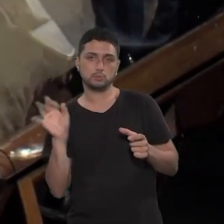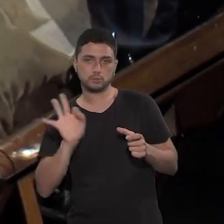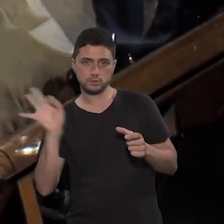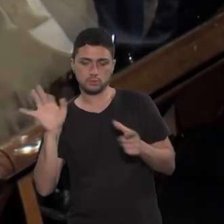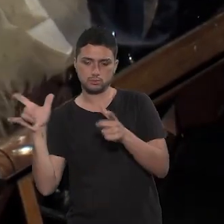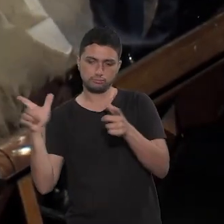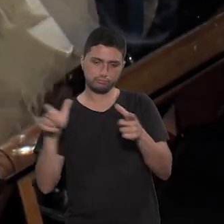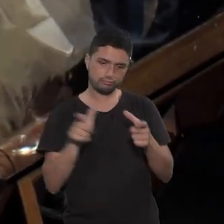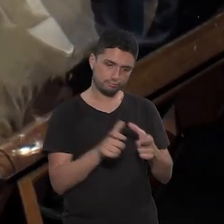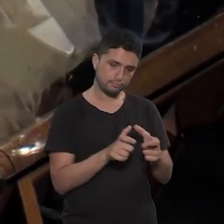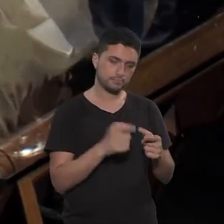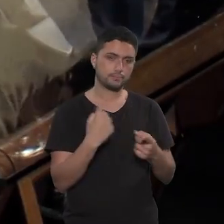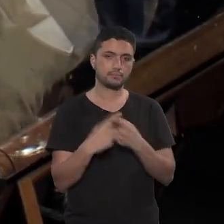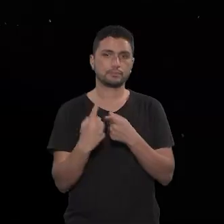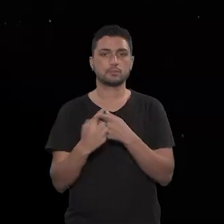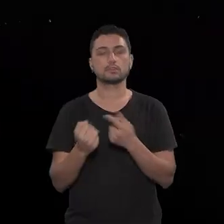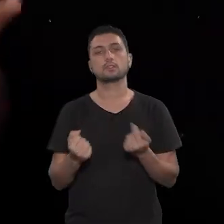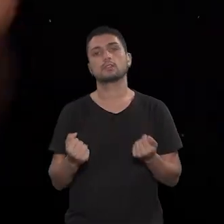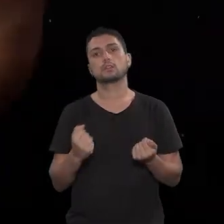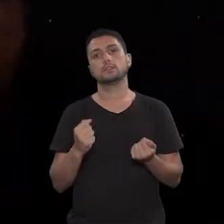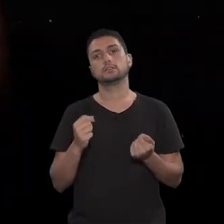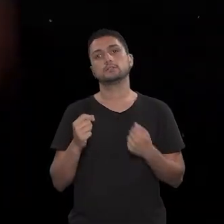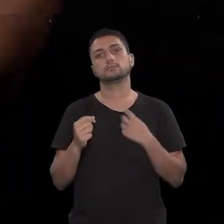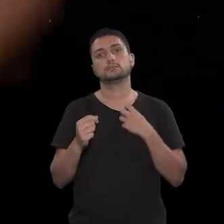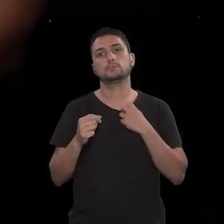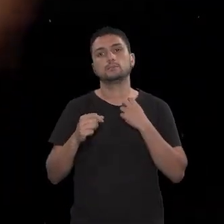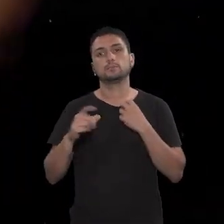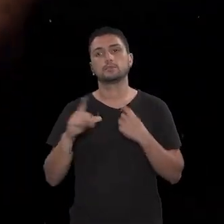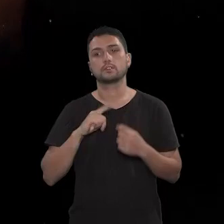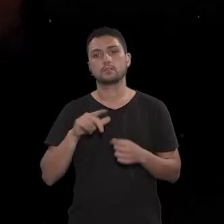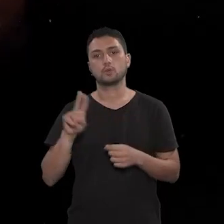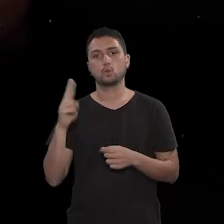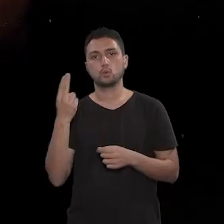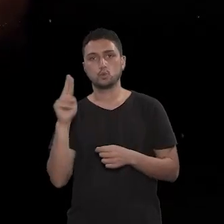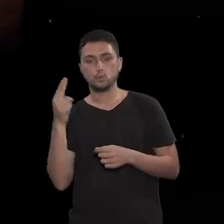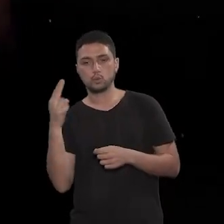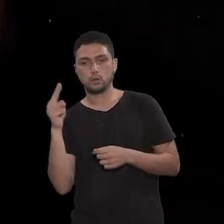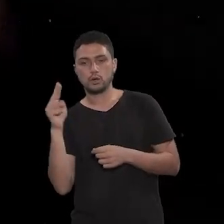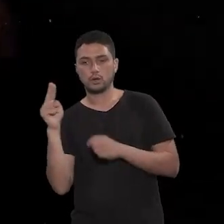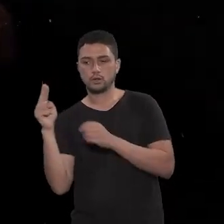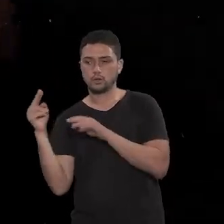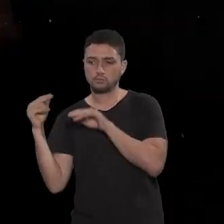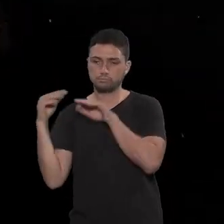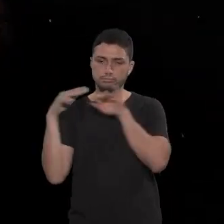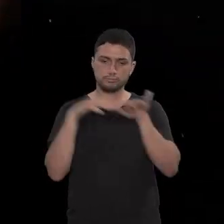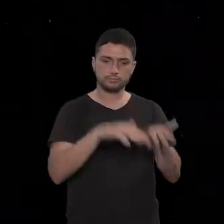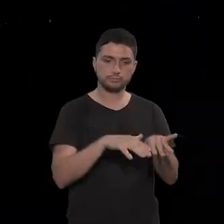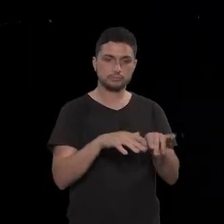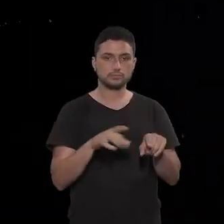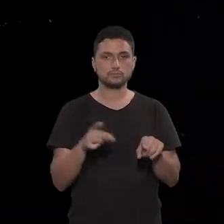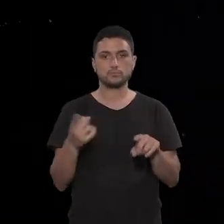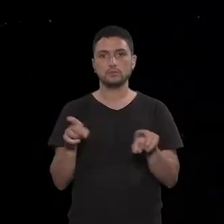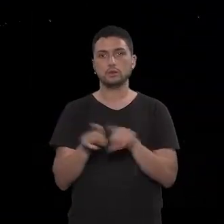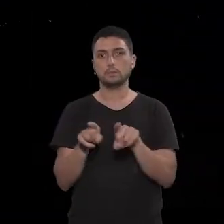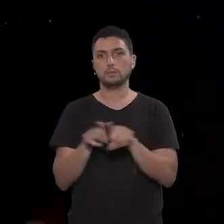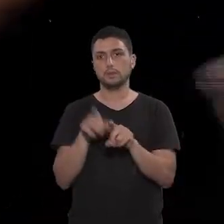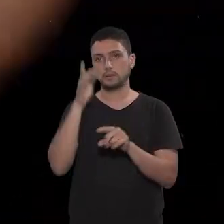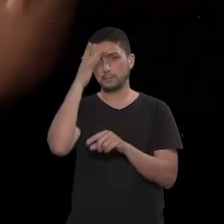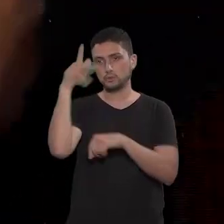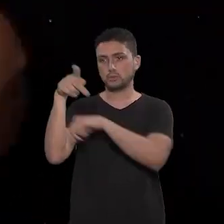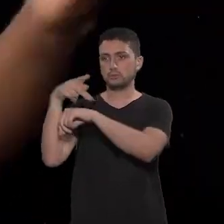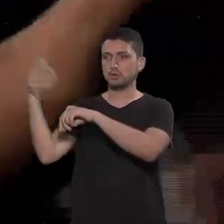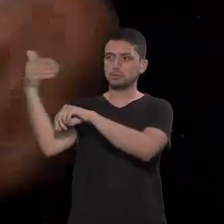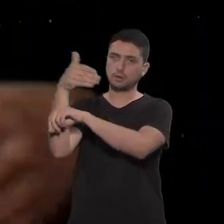hoje. Hoje, né, isso vai dispersar depois ali, né, da charqueada, Uruguai, né, e a chegada